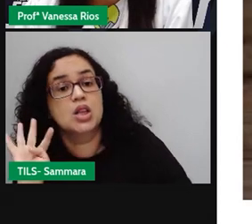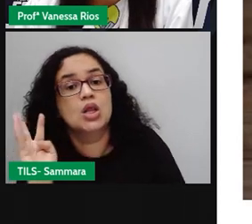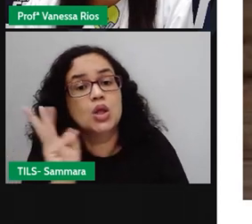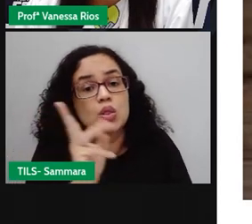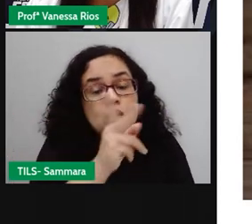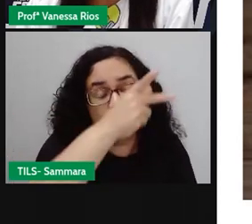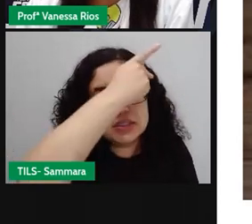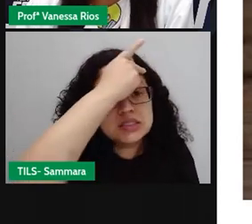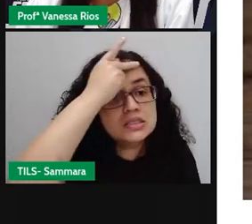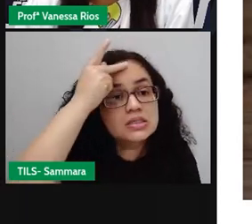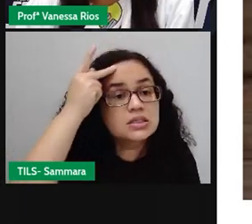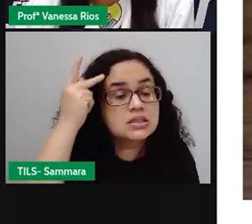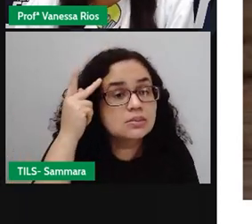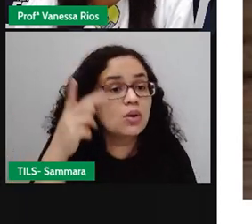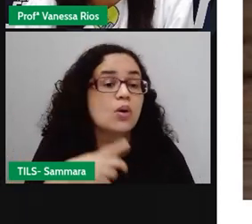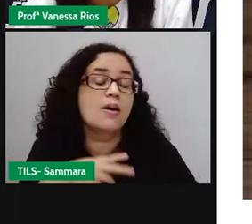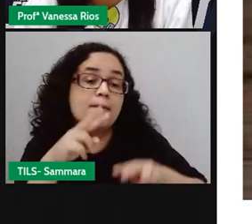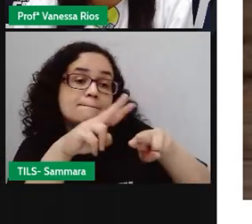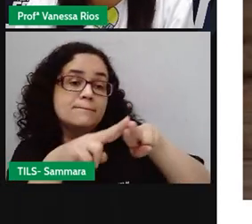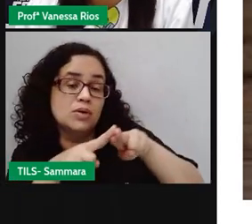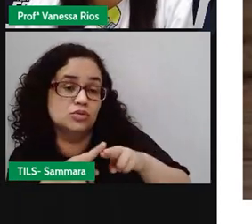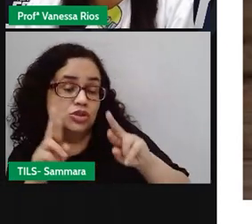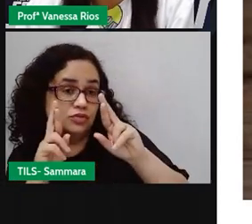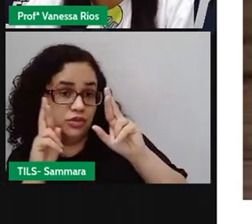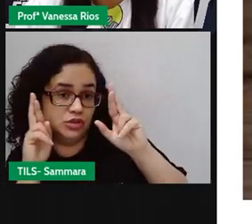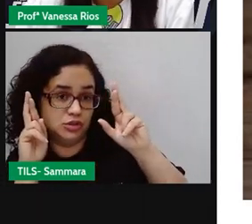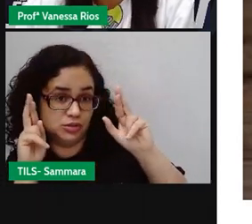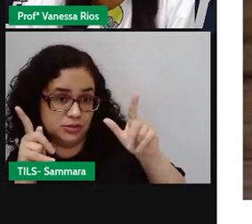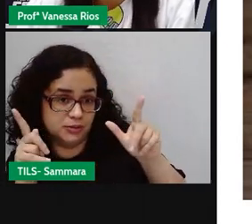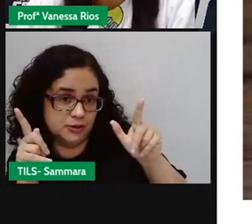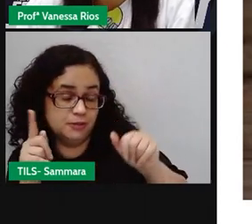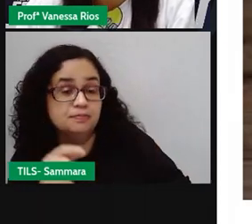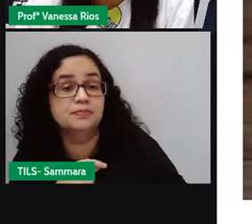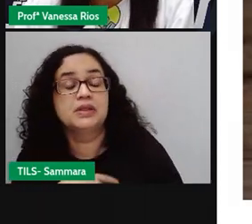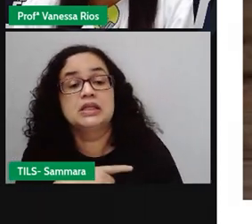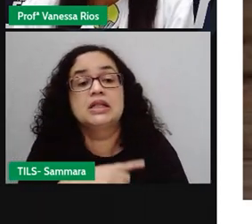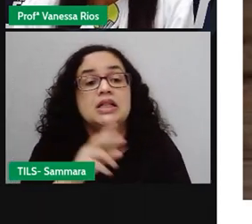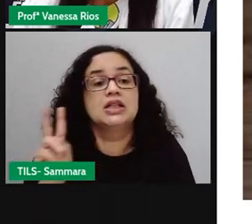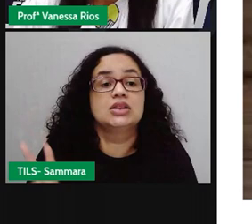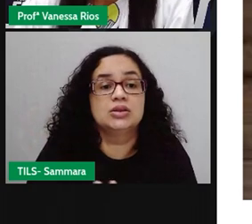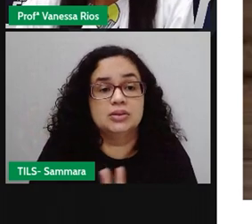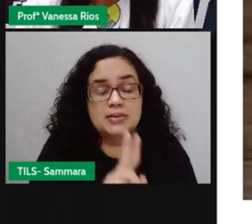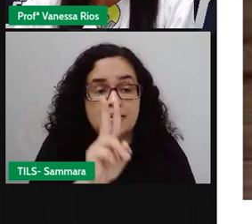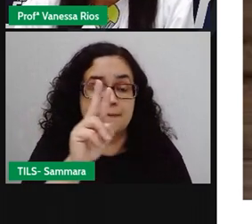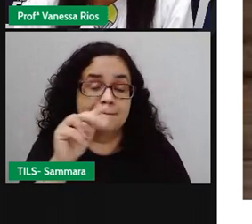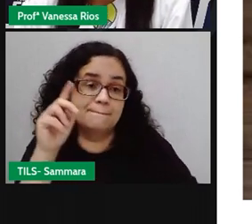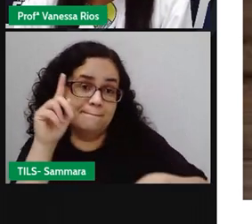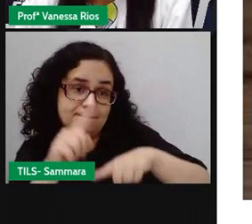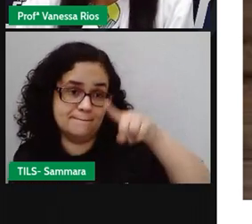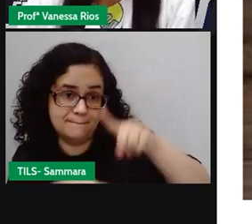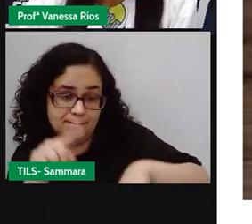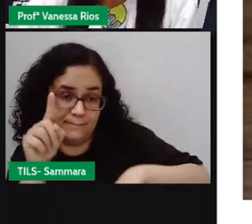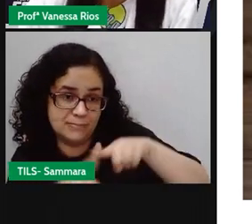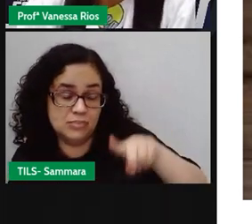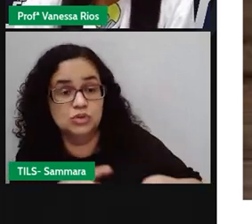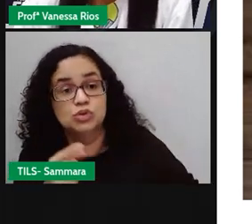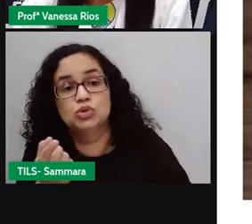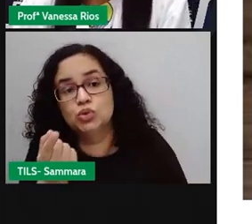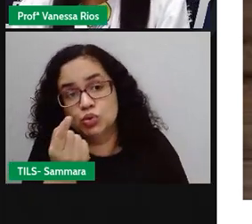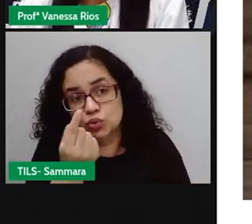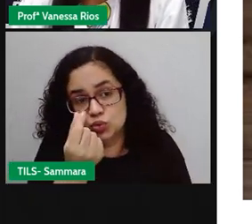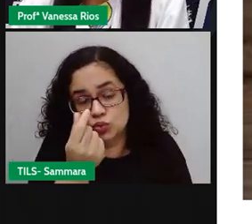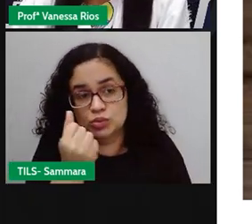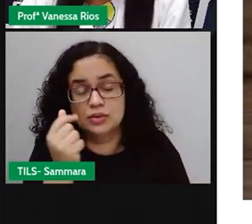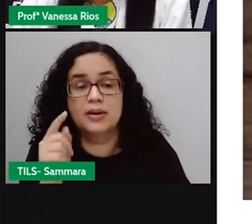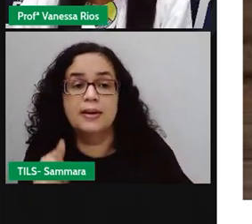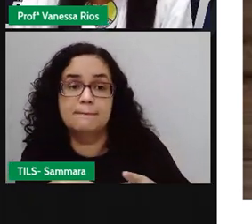as pessoas e por motivos diferentes, não só por acúmulo de valor material, por valor de dinheiro, mas